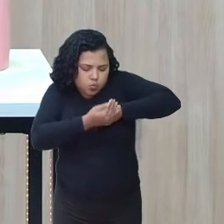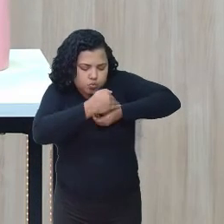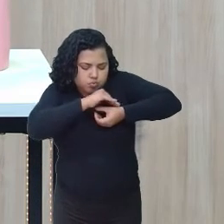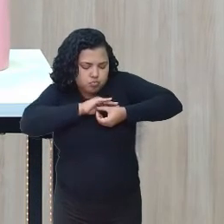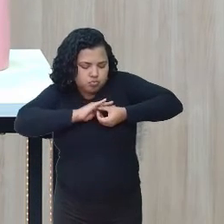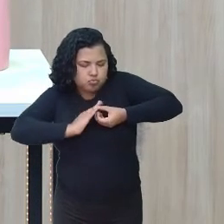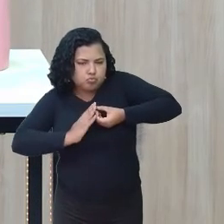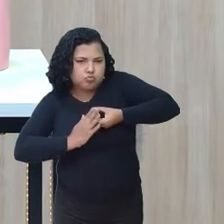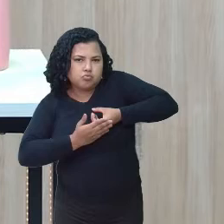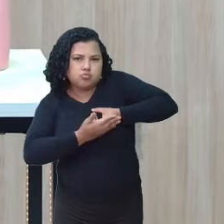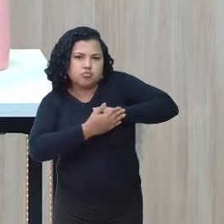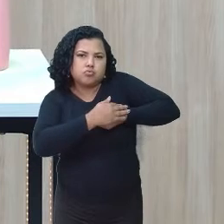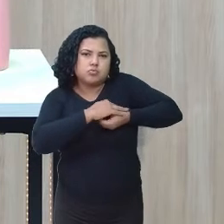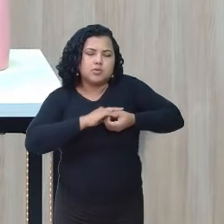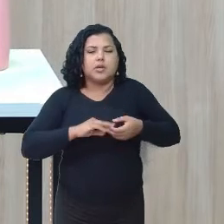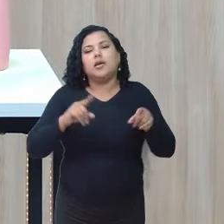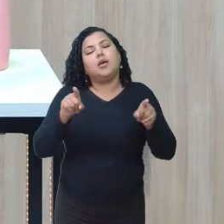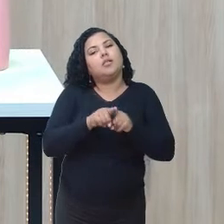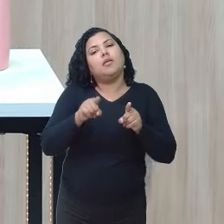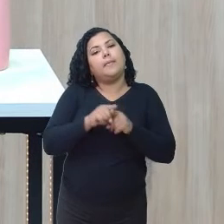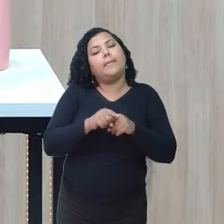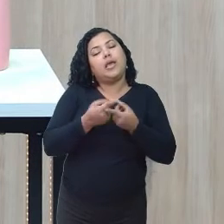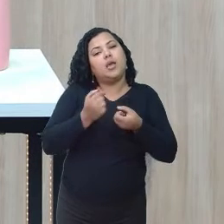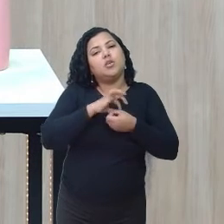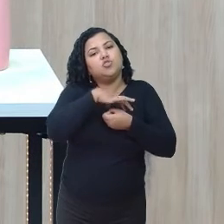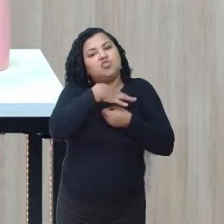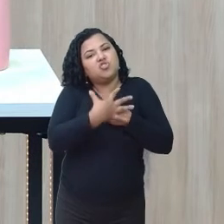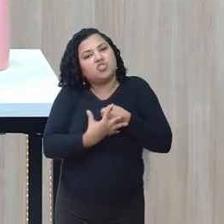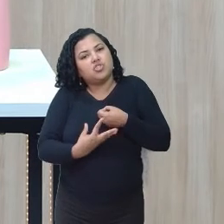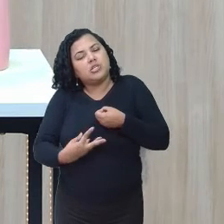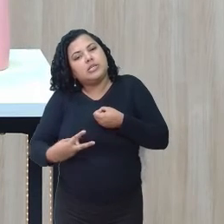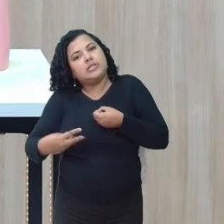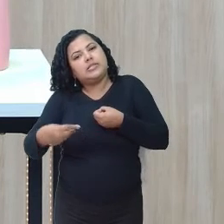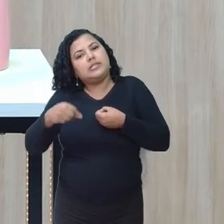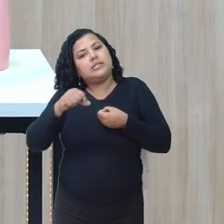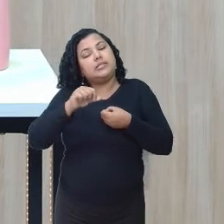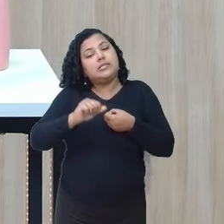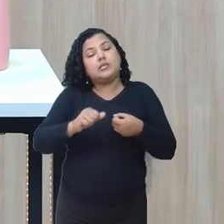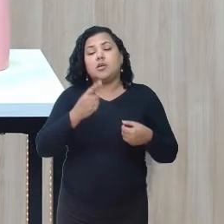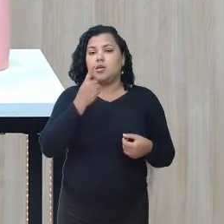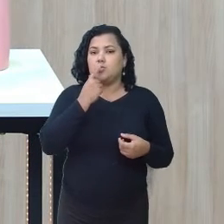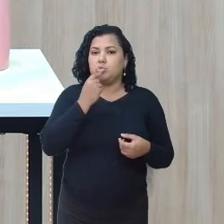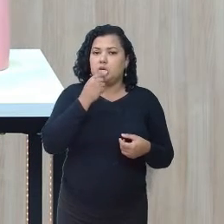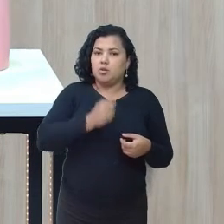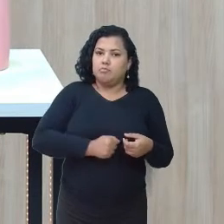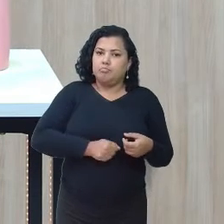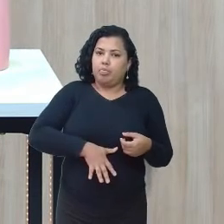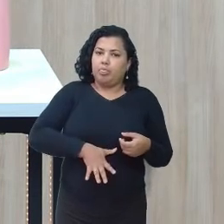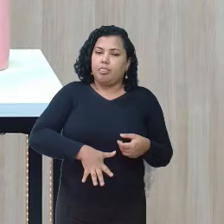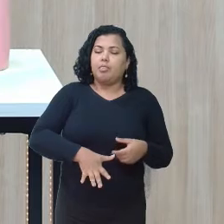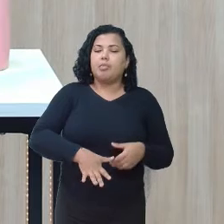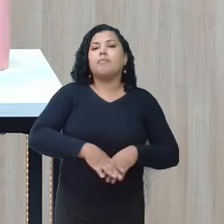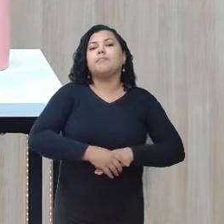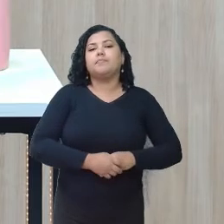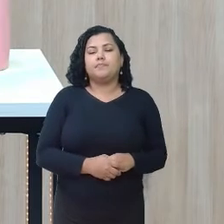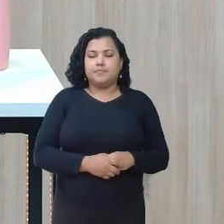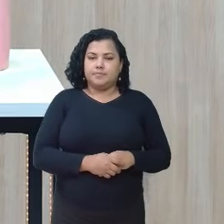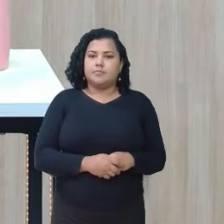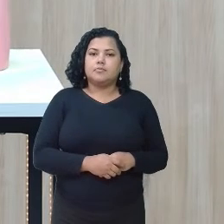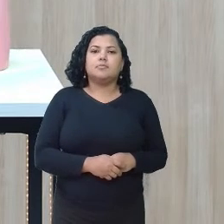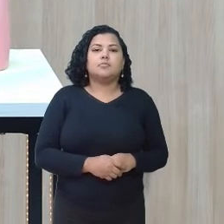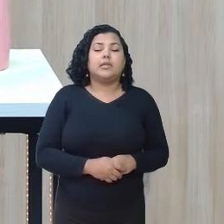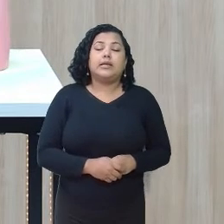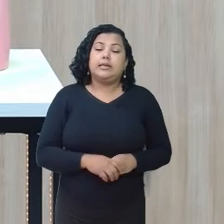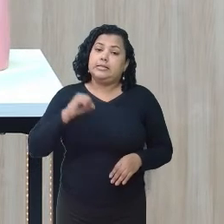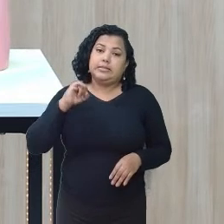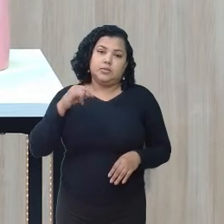o endométrio também descama quando ocorre a menstruação, ou seja, quando não ocorreu